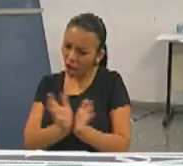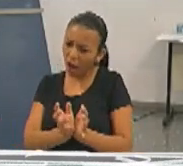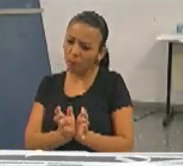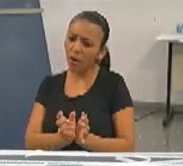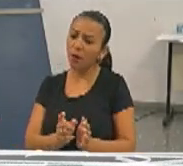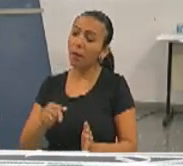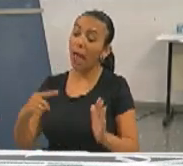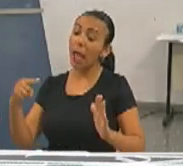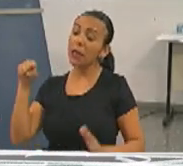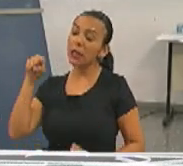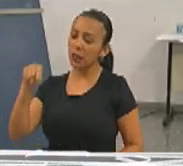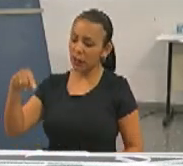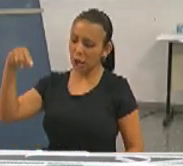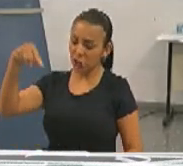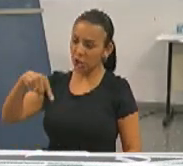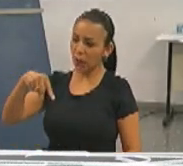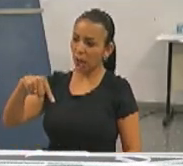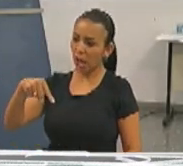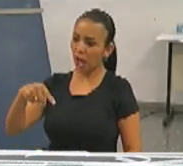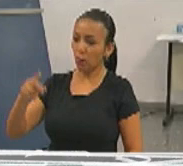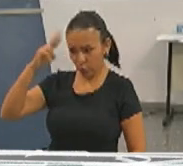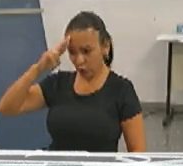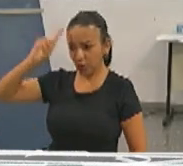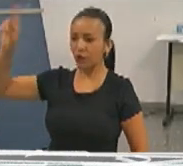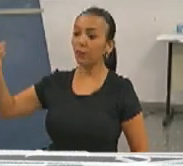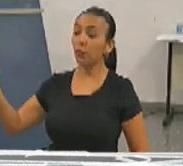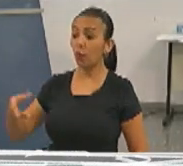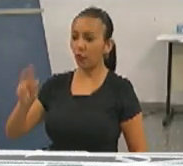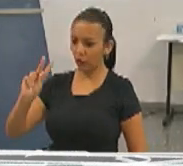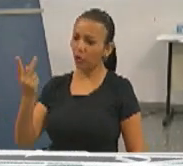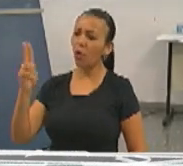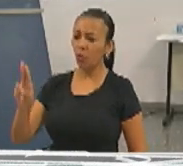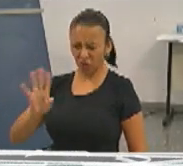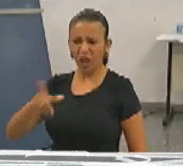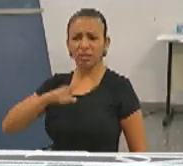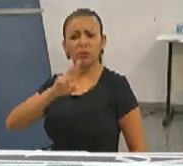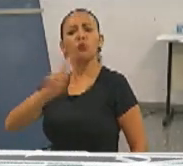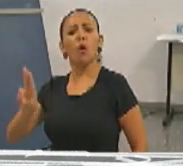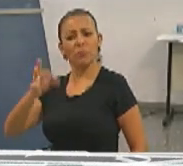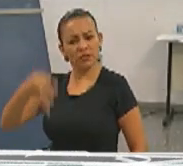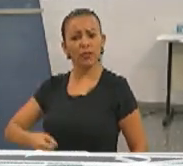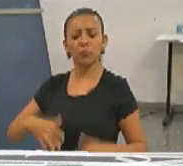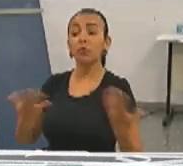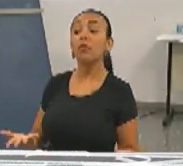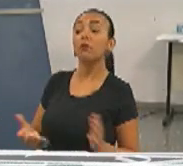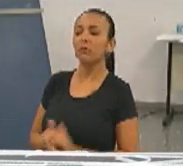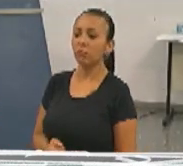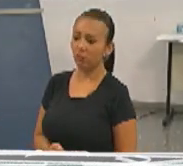indicação do superintendente do HU e se já possui algum nome definido?